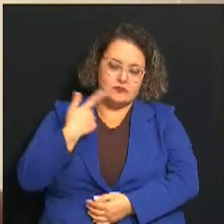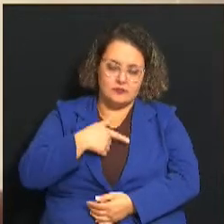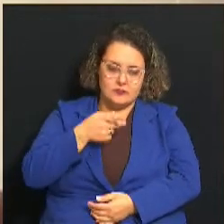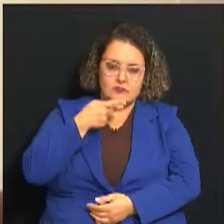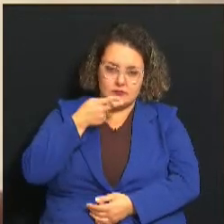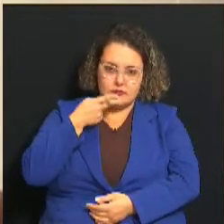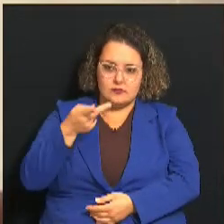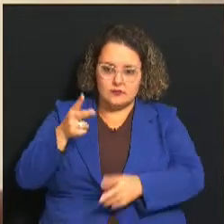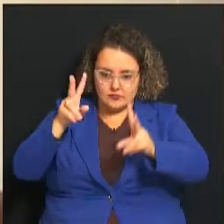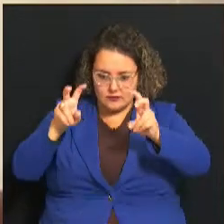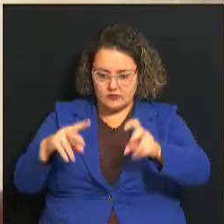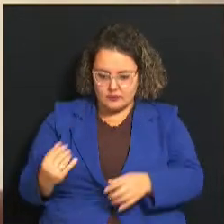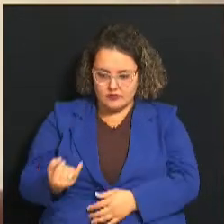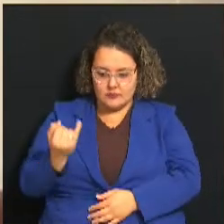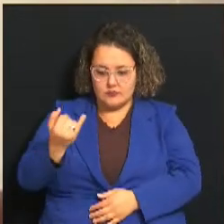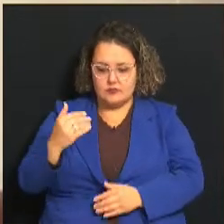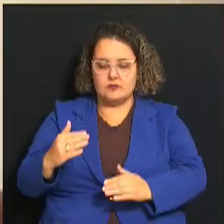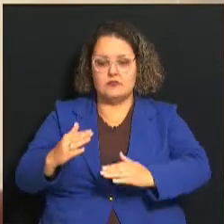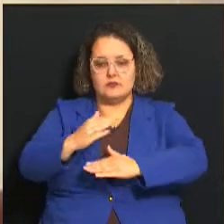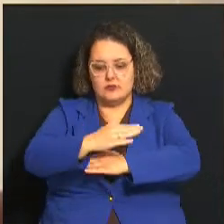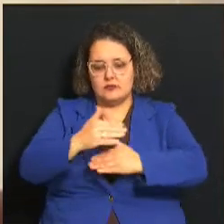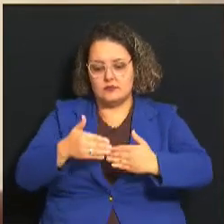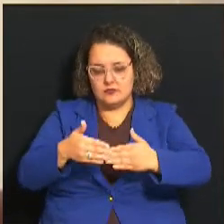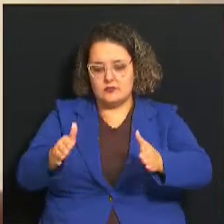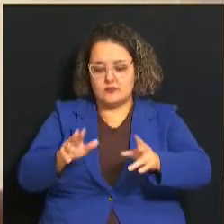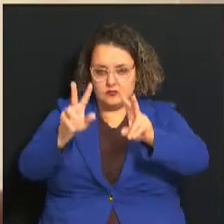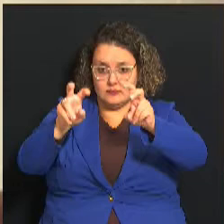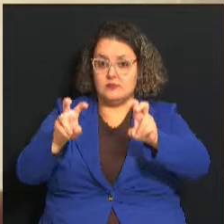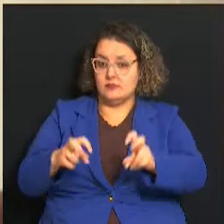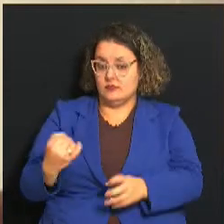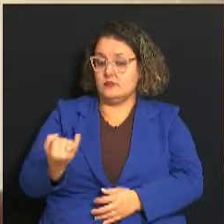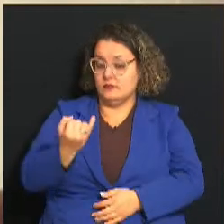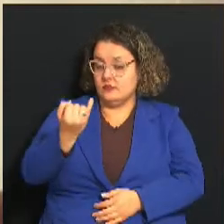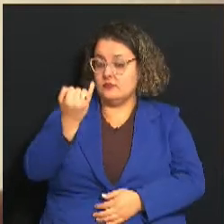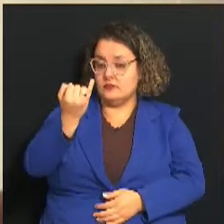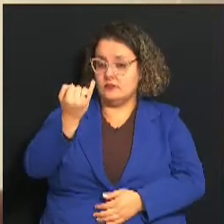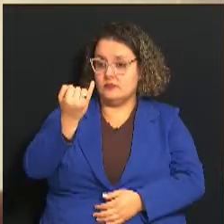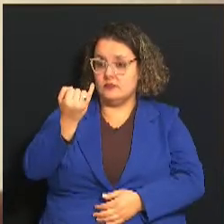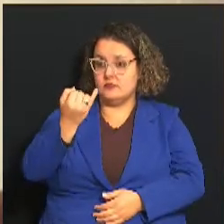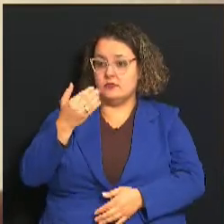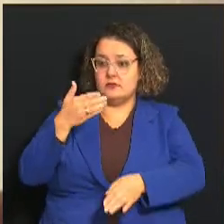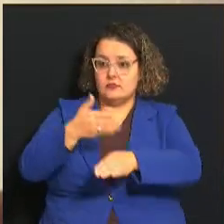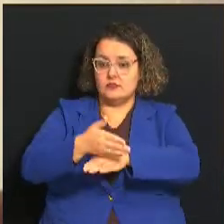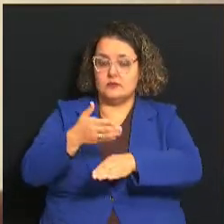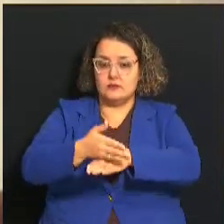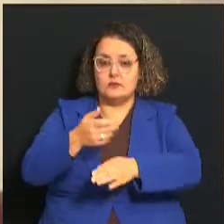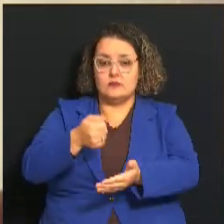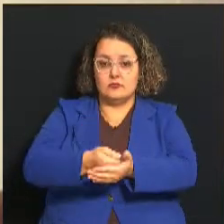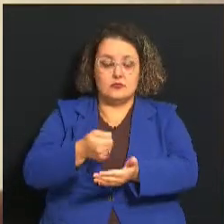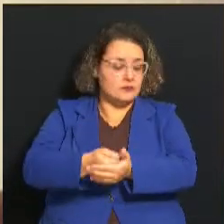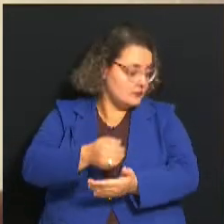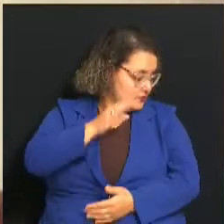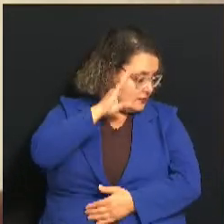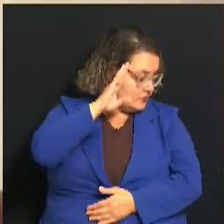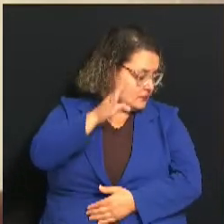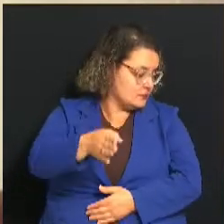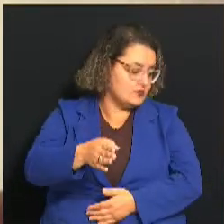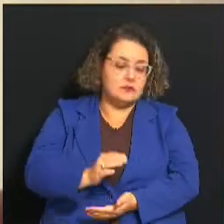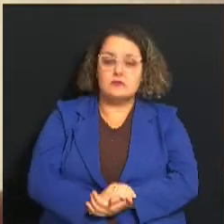da casa se abrir em temas muito relevantes a uma participação mais direta